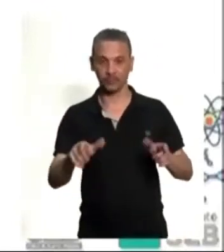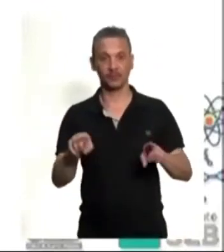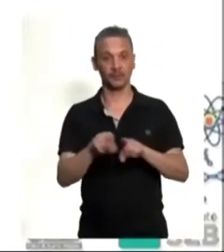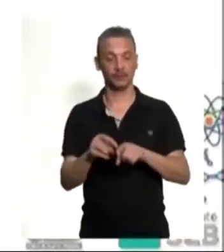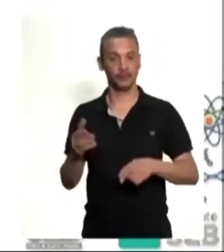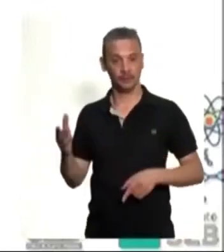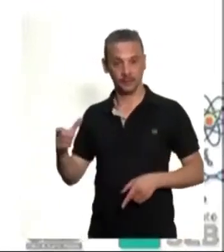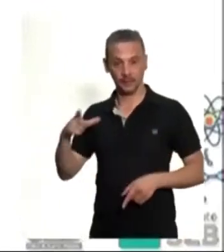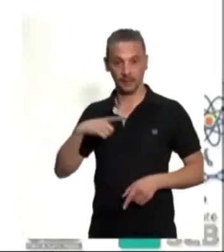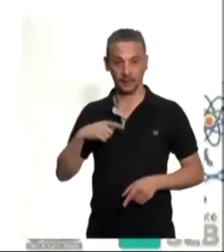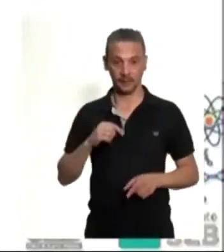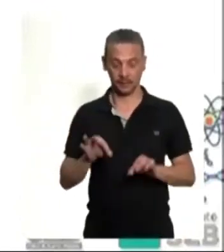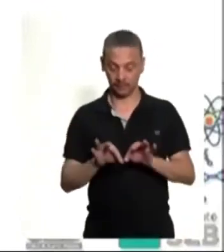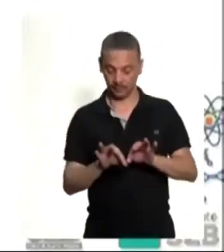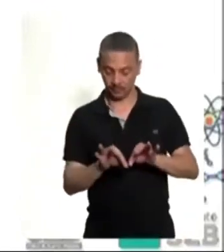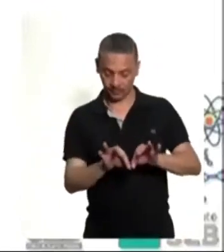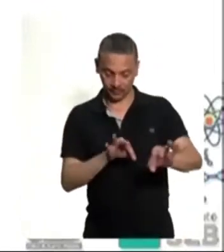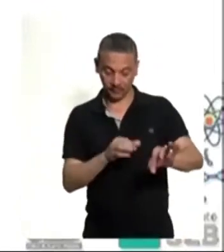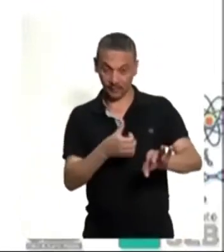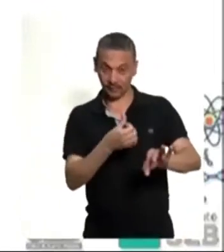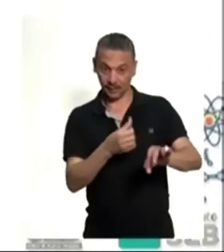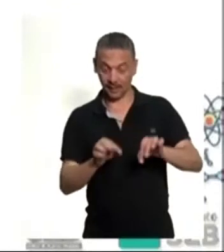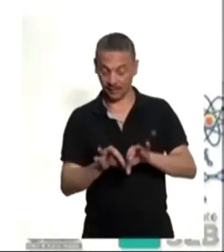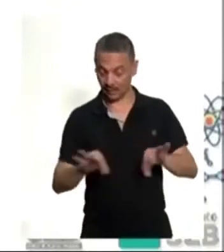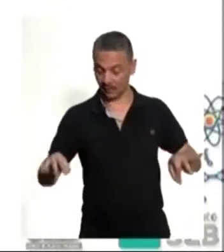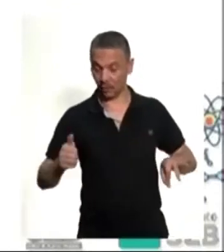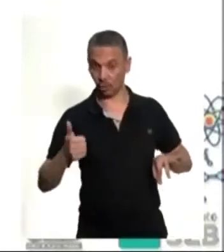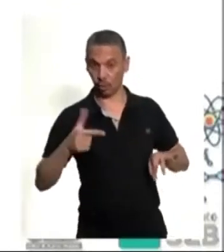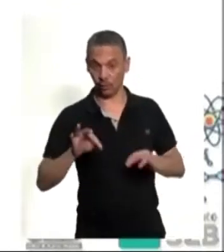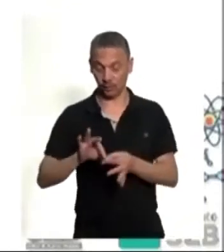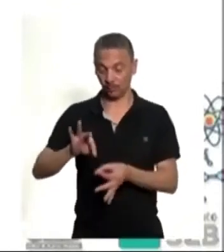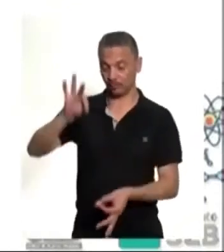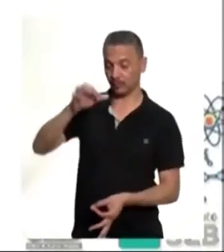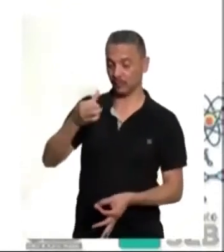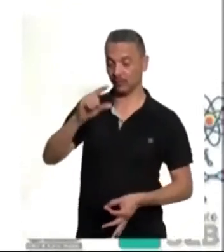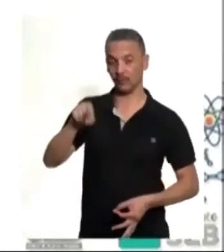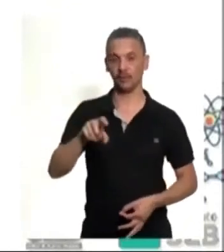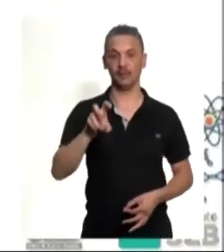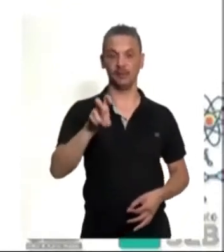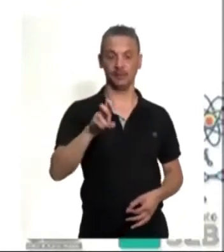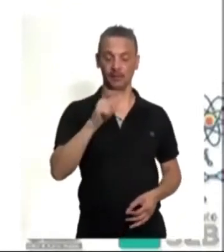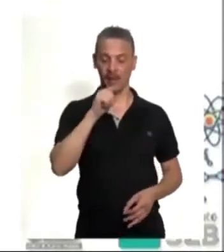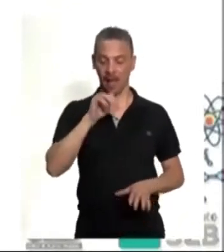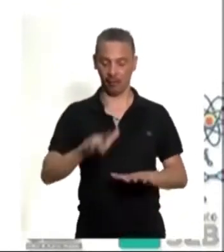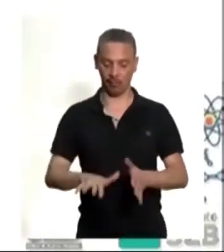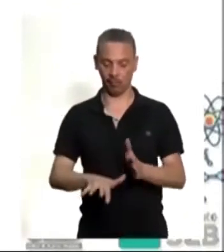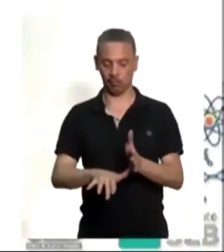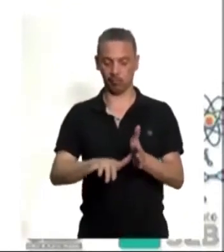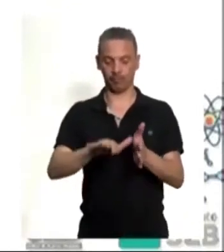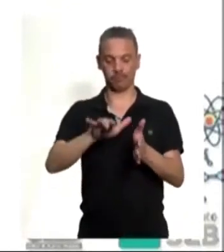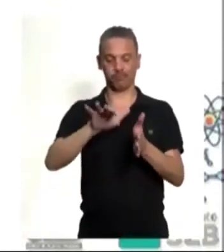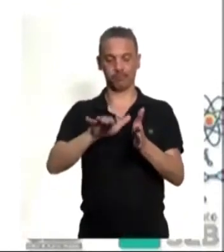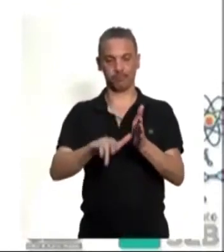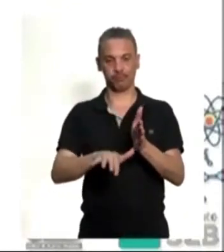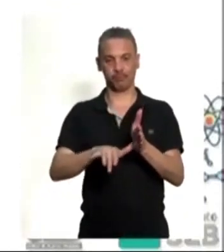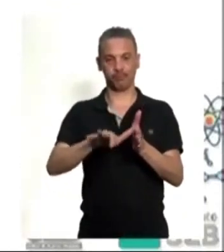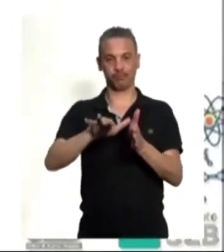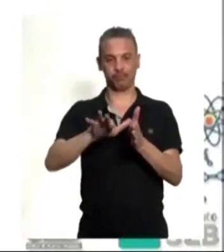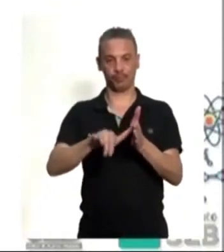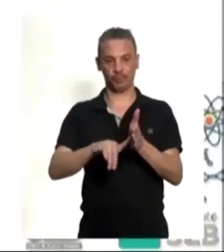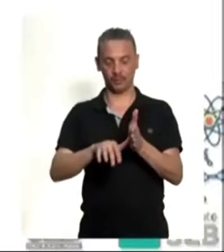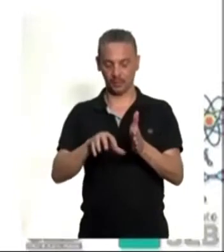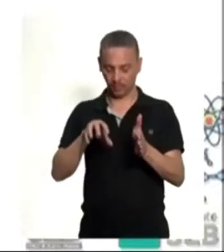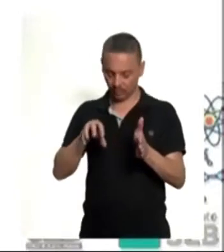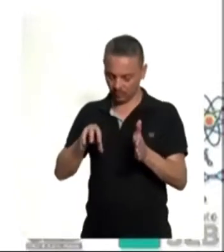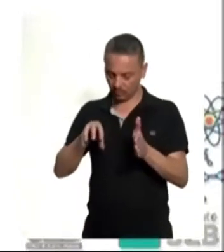largura, 12 decímetros de comprimento e 6 decímetros e meio de altura. Tinha água até um certo nível. Veja, ao colocar o castelinho,